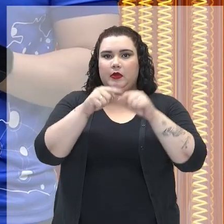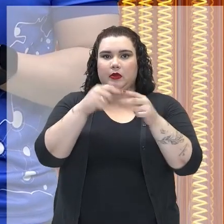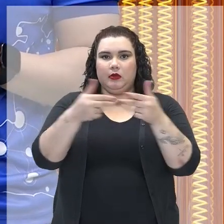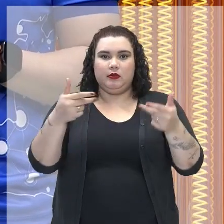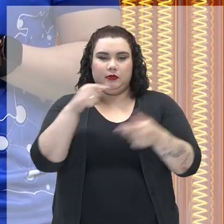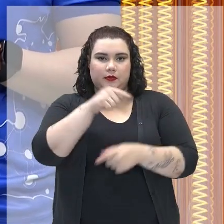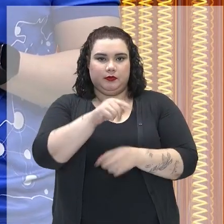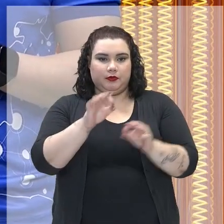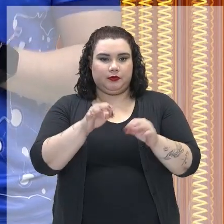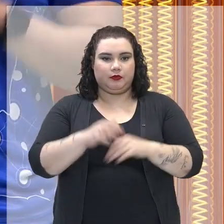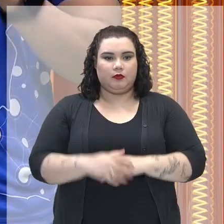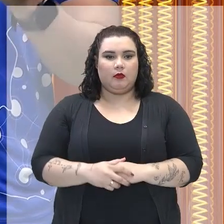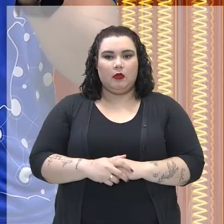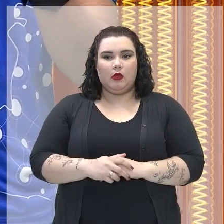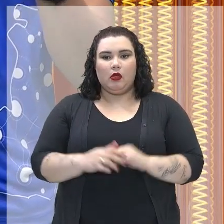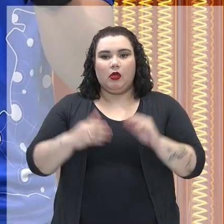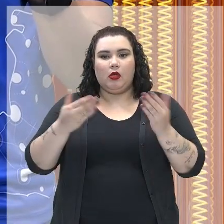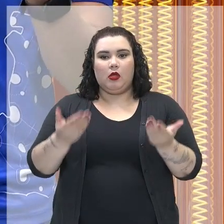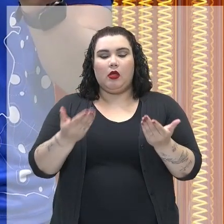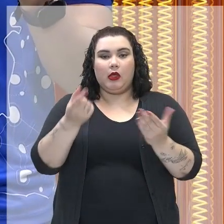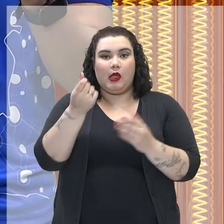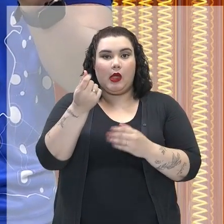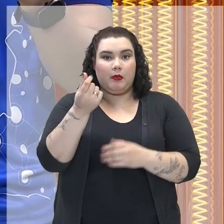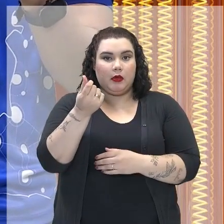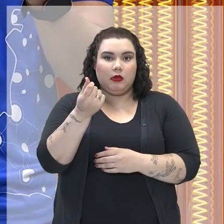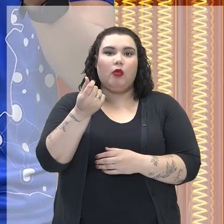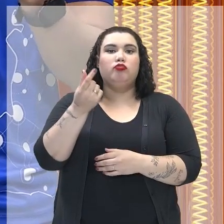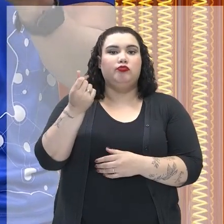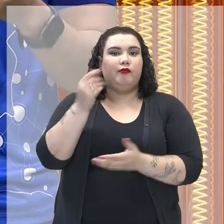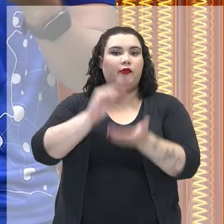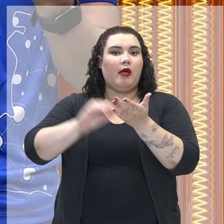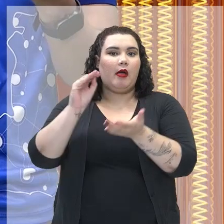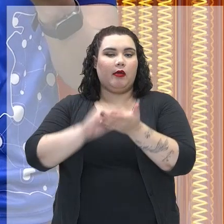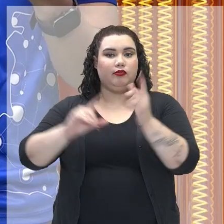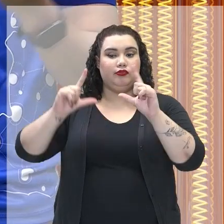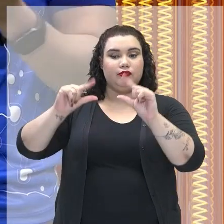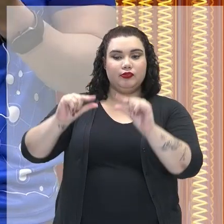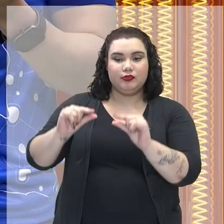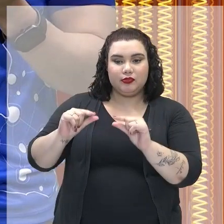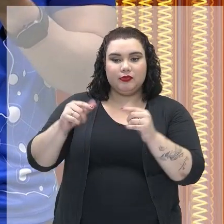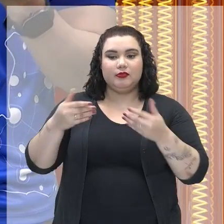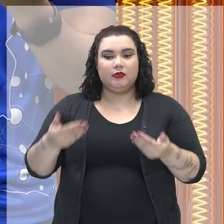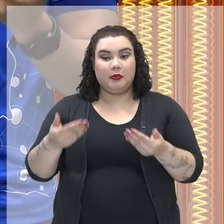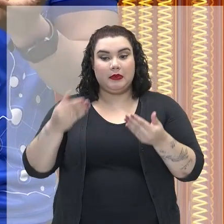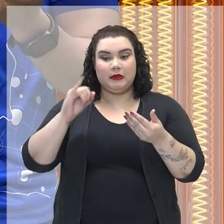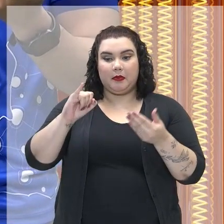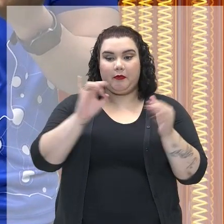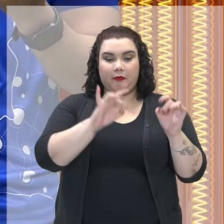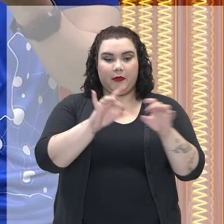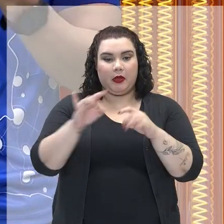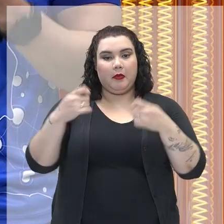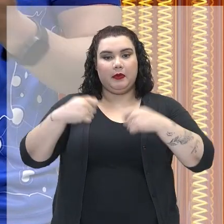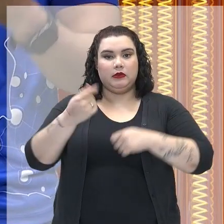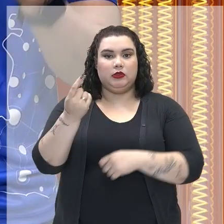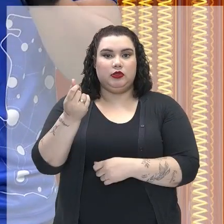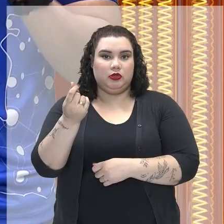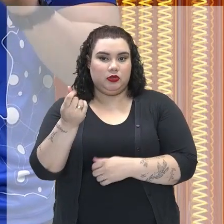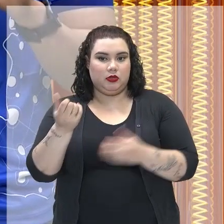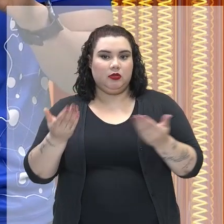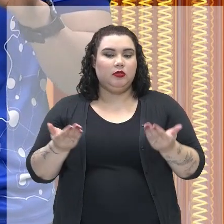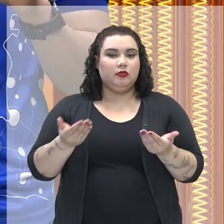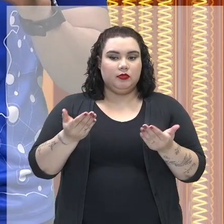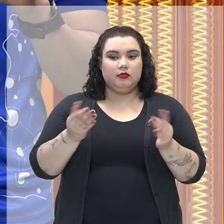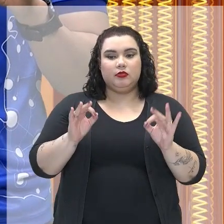importante, escassez de capital. Capital é dinheiro, tá? Para a gente industrializar, a gente precisa de dinheiro, ou emprestado de outro país, ou dinheiro